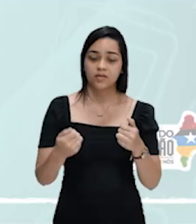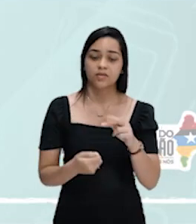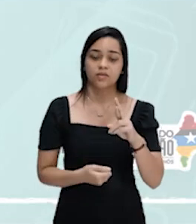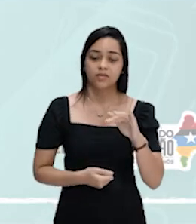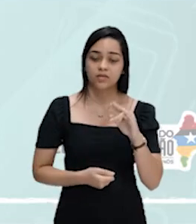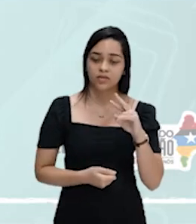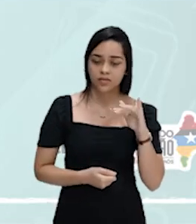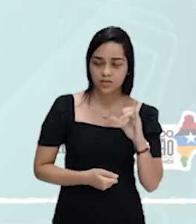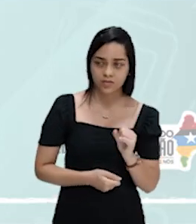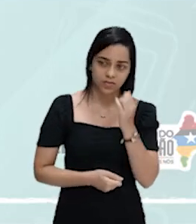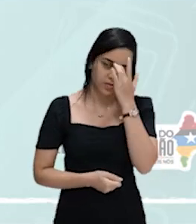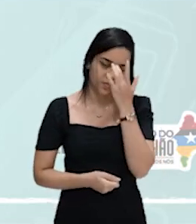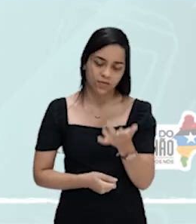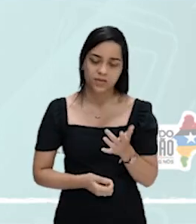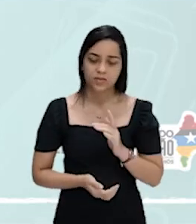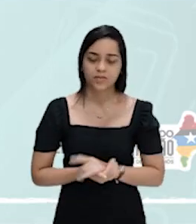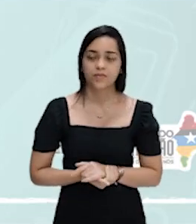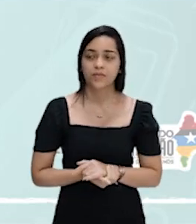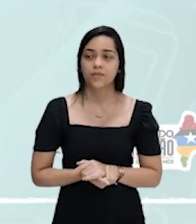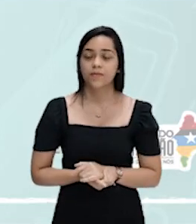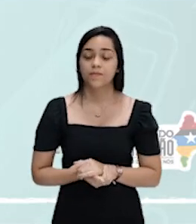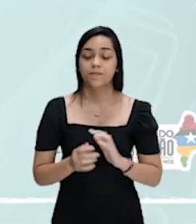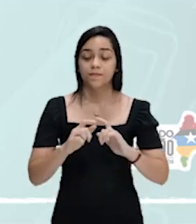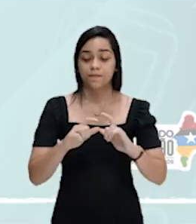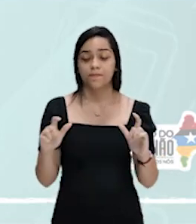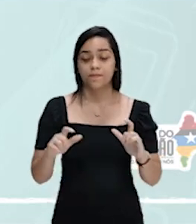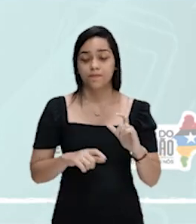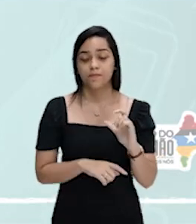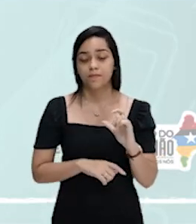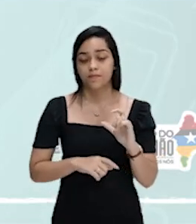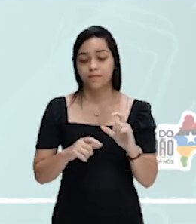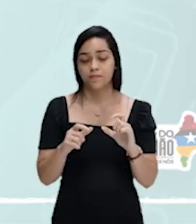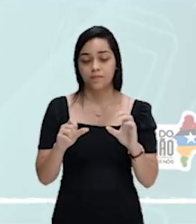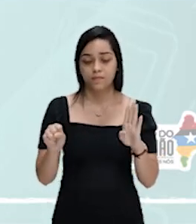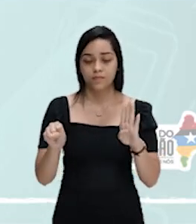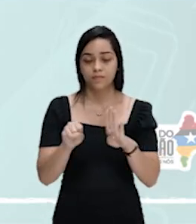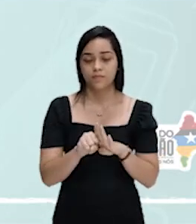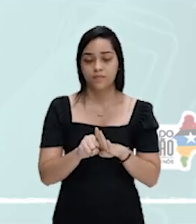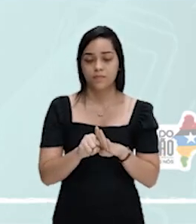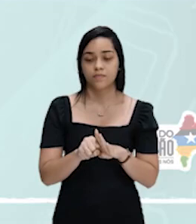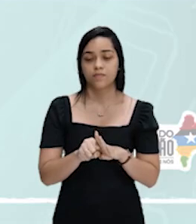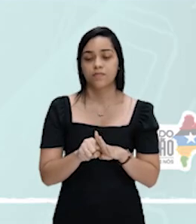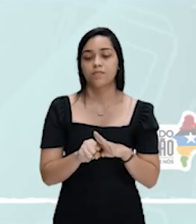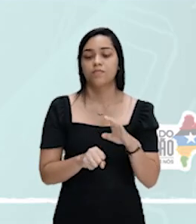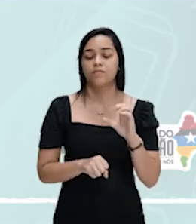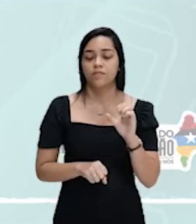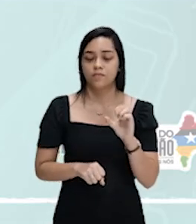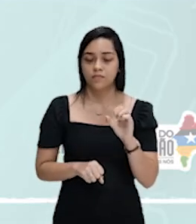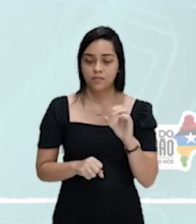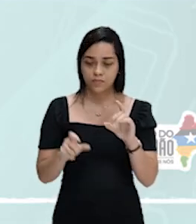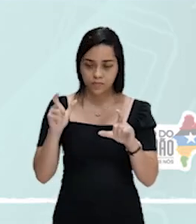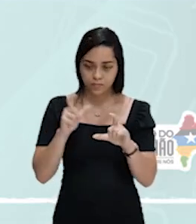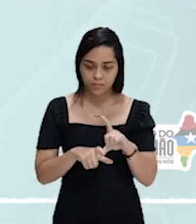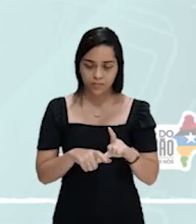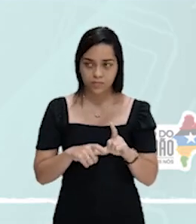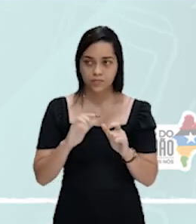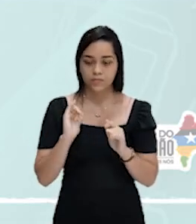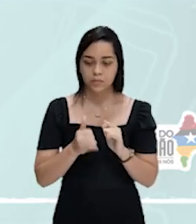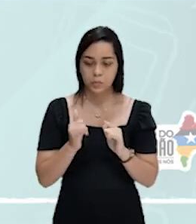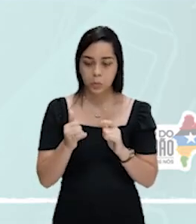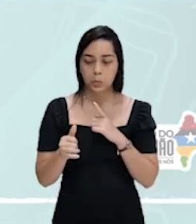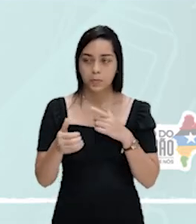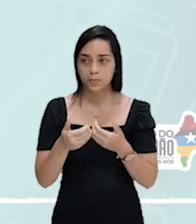restritivas fácil demais tá bom oração subordinada substantiva adjetiva explicativa vem separadas